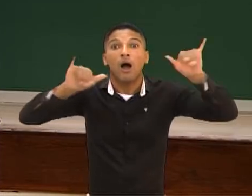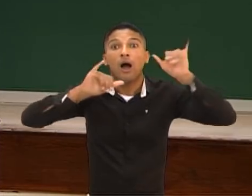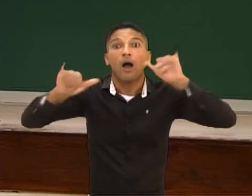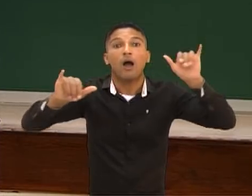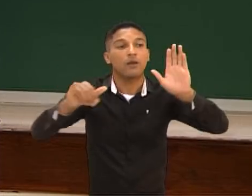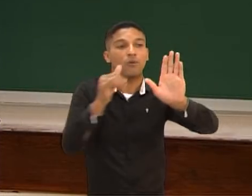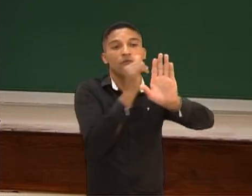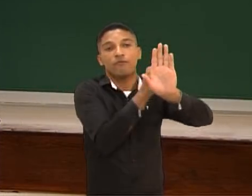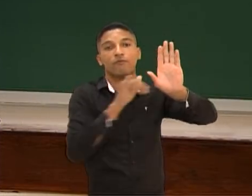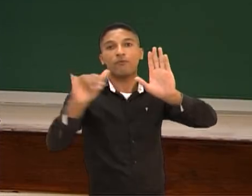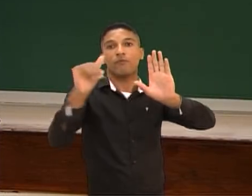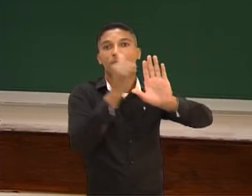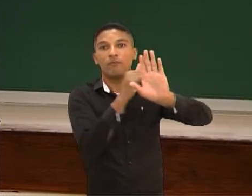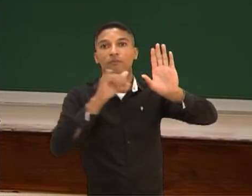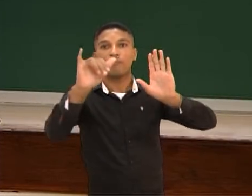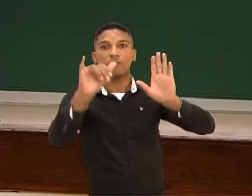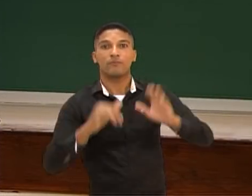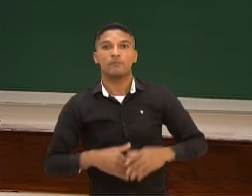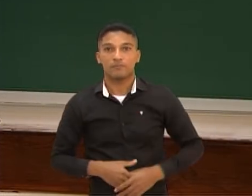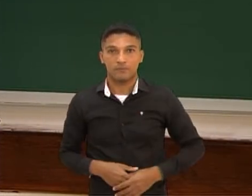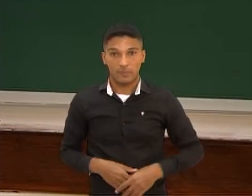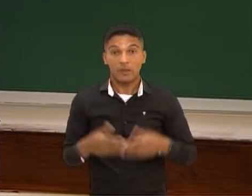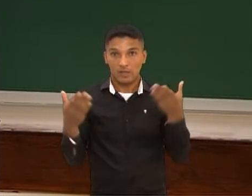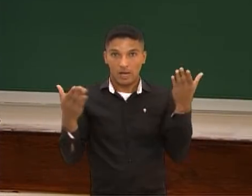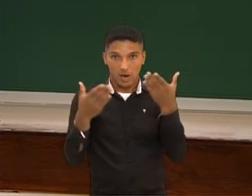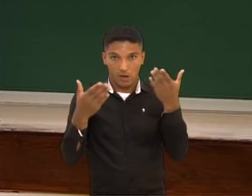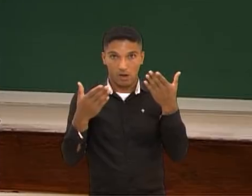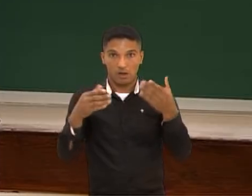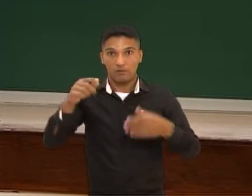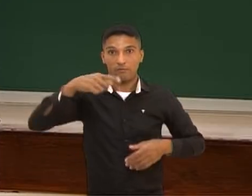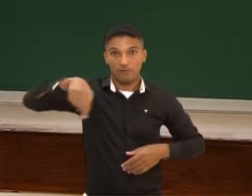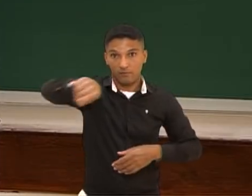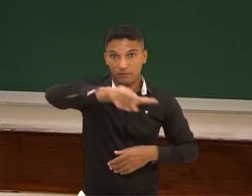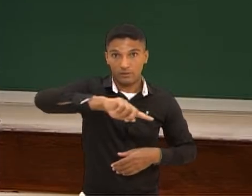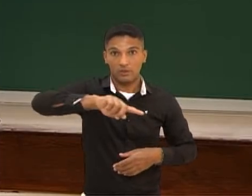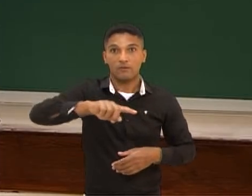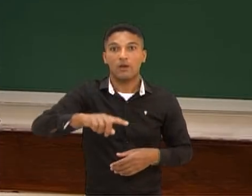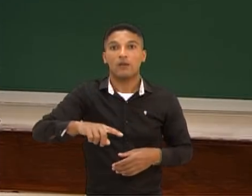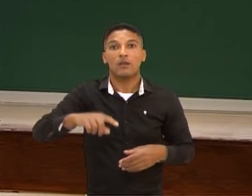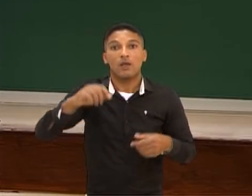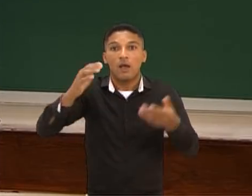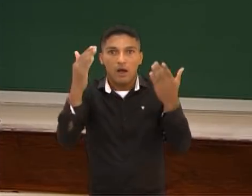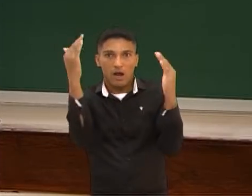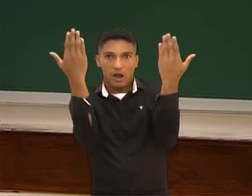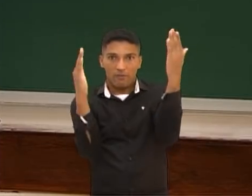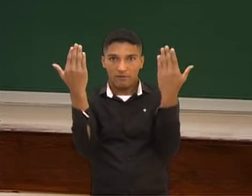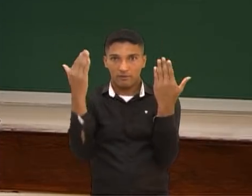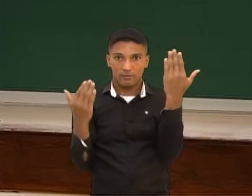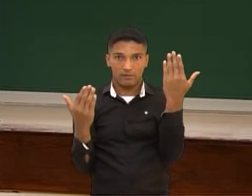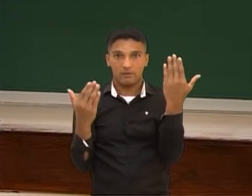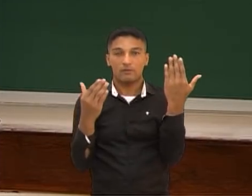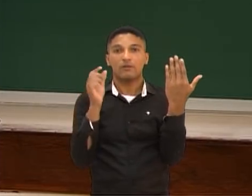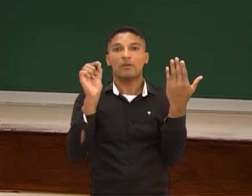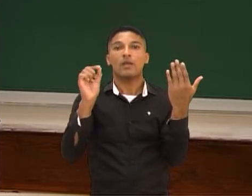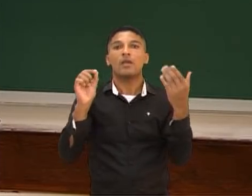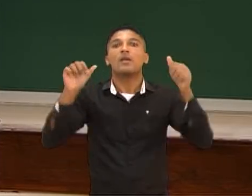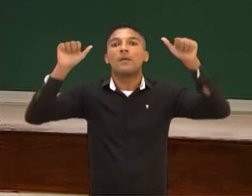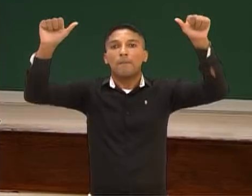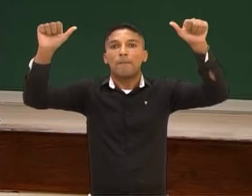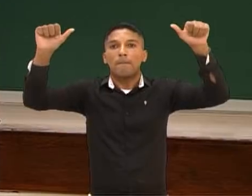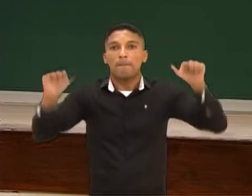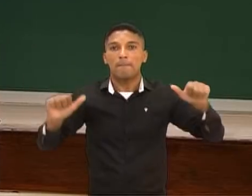foram feitos para contribuir com essas campanhas, né? E vamos tentar identificar aí qual o objetivo